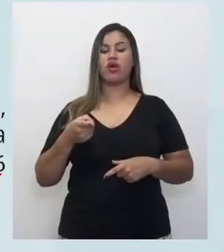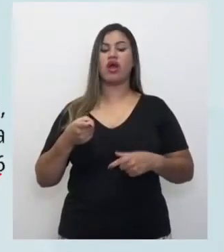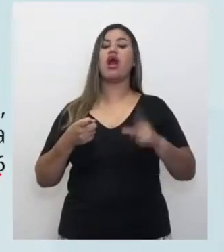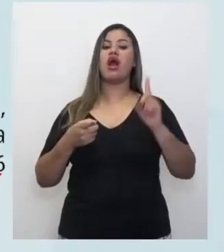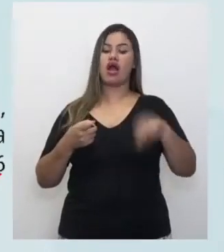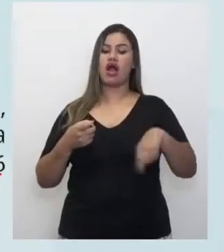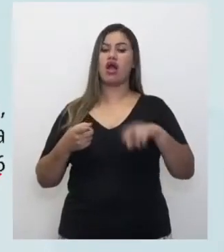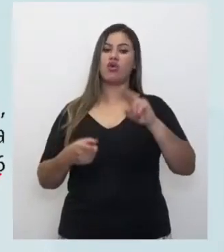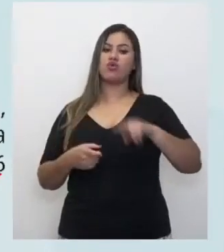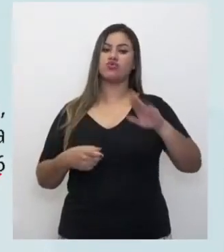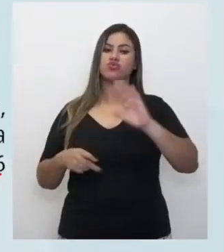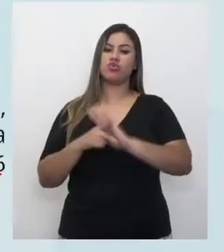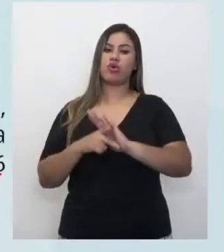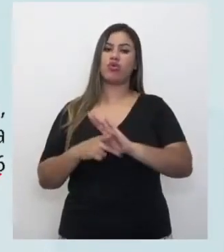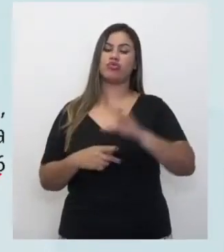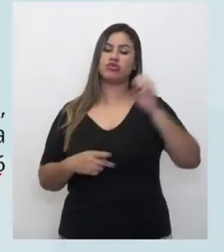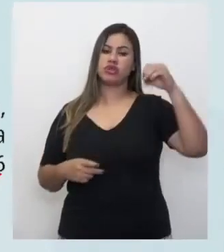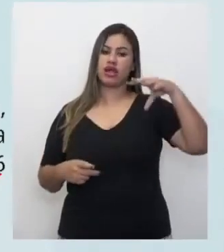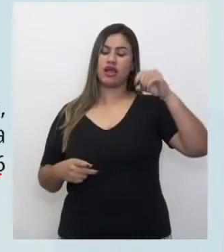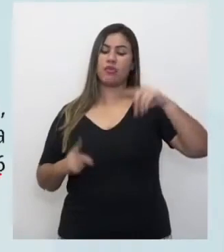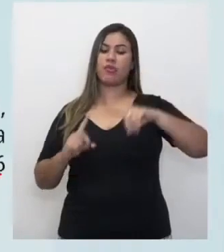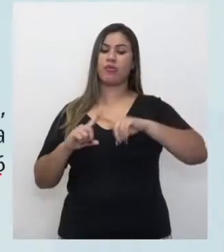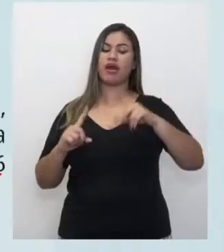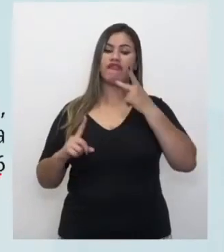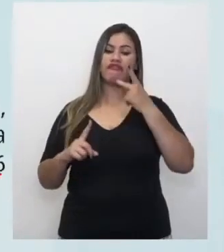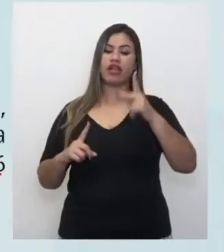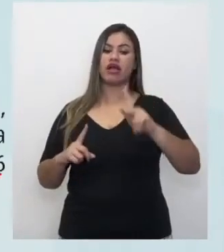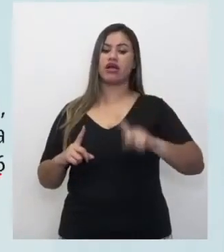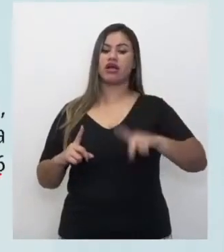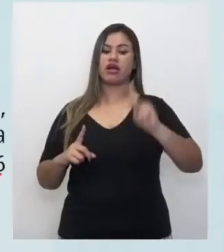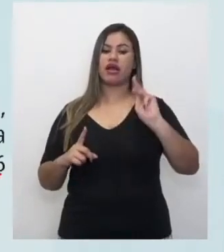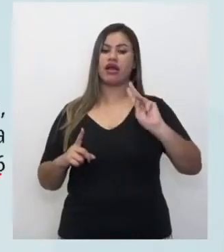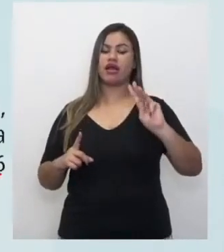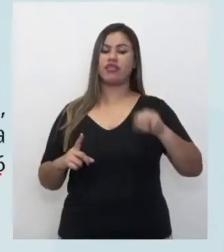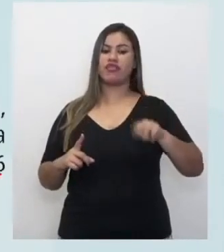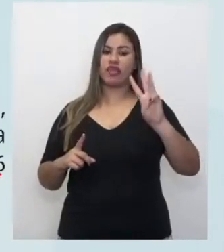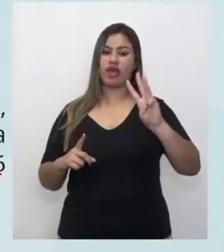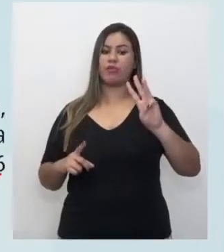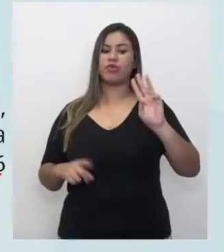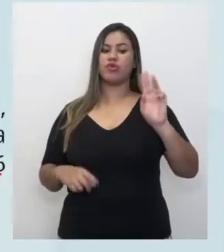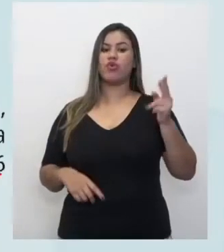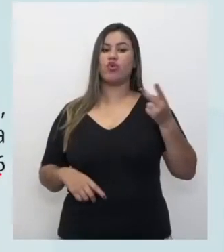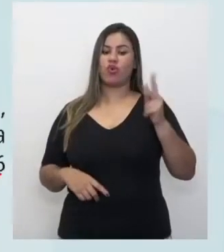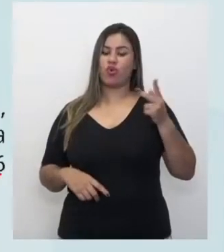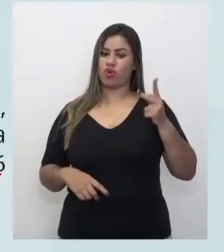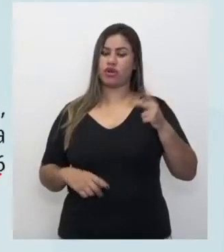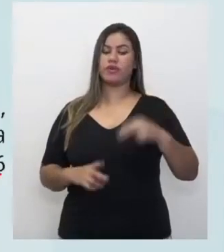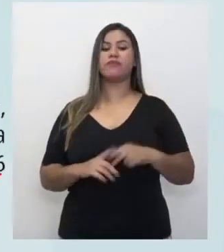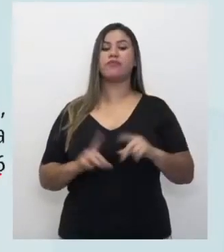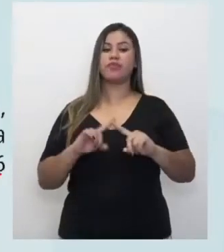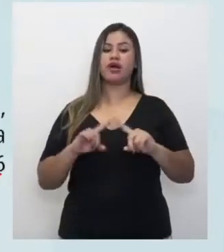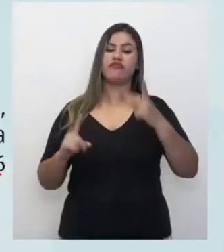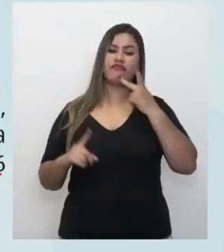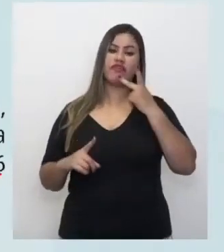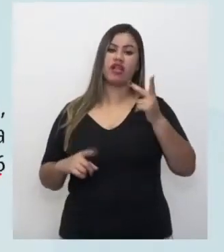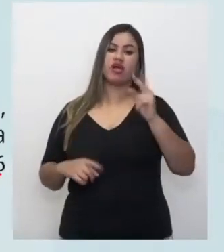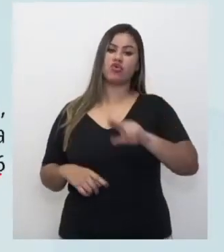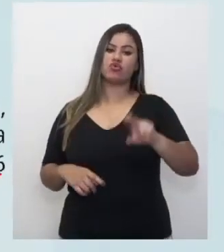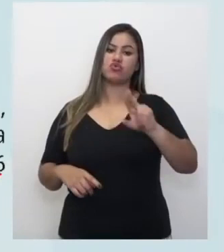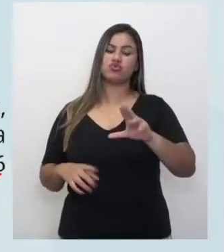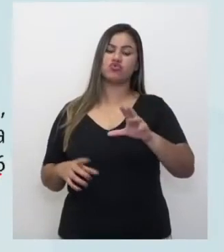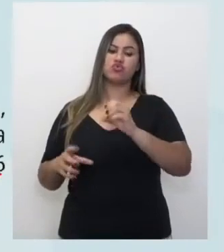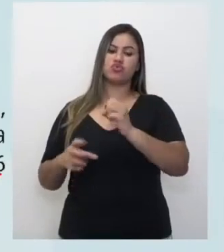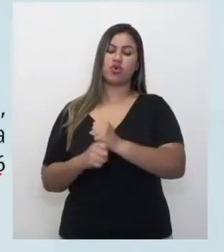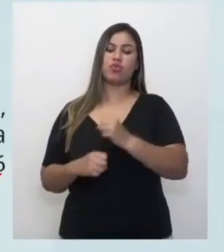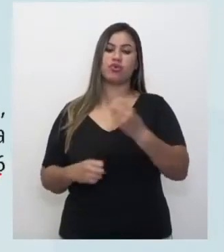consumo da lâmpada. Porém, ele está falando que vai ser em quilowatt-hora. Porém, ele está falando que esse consumo, ele custa 30